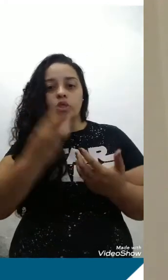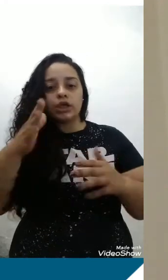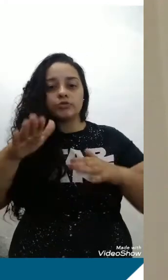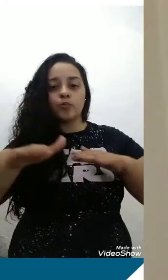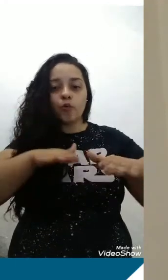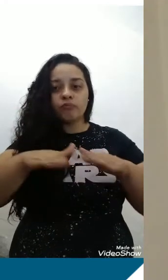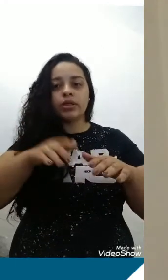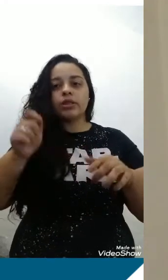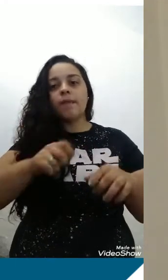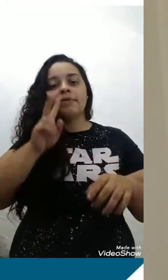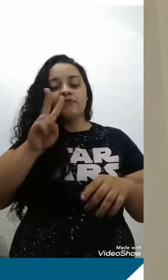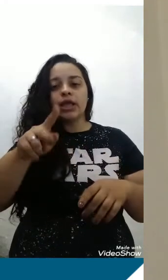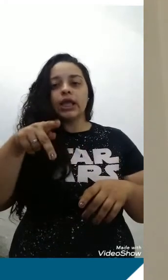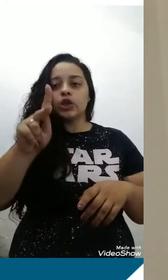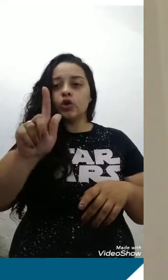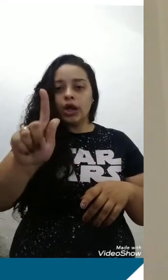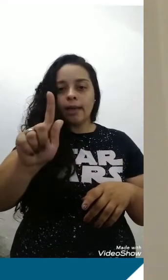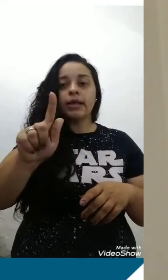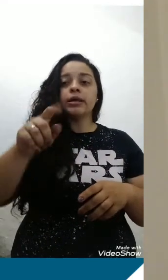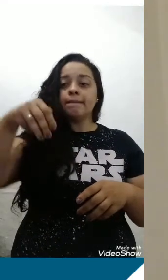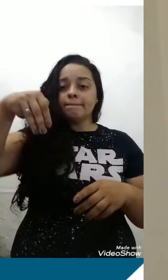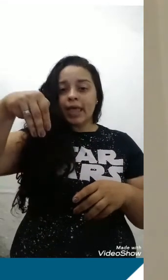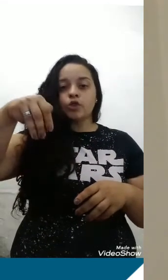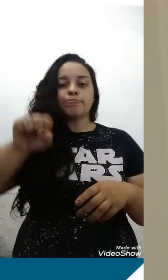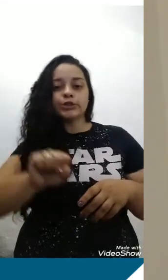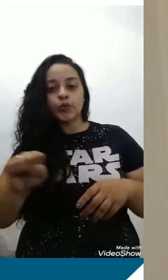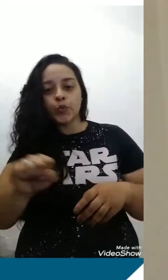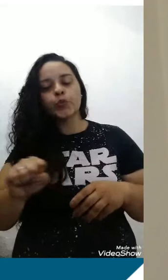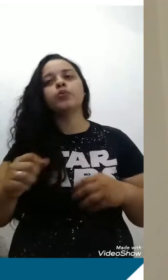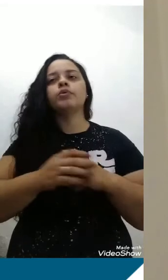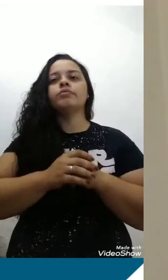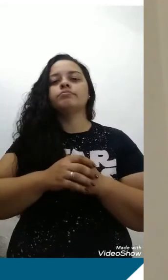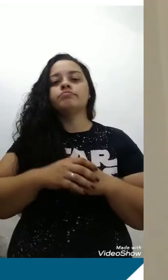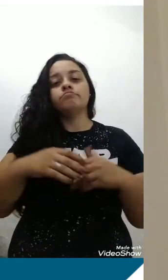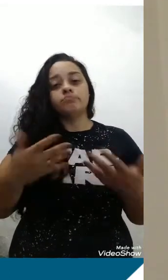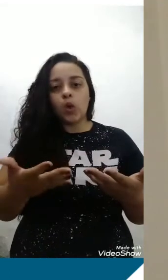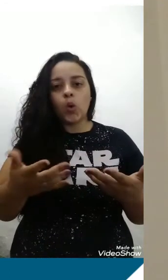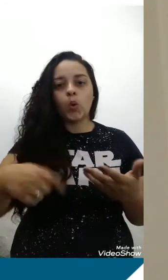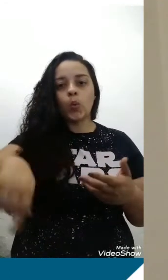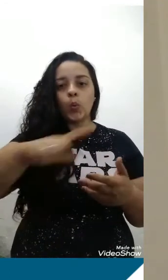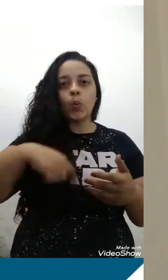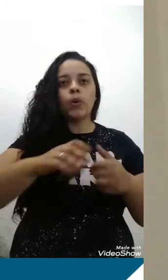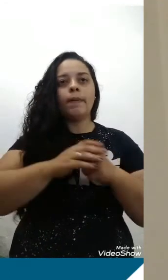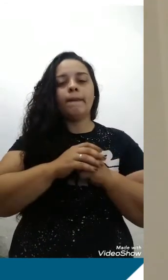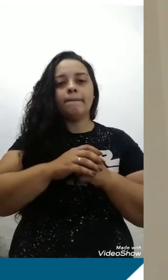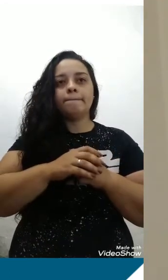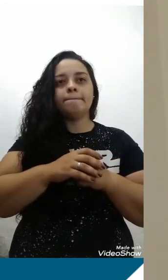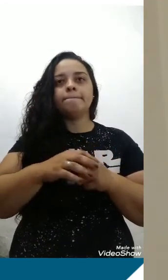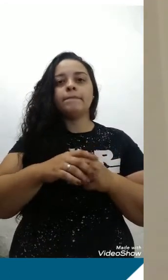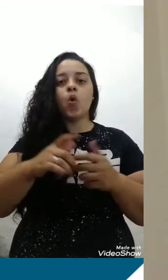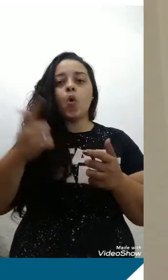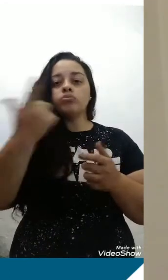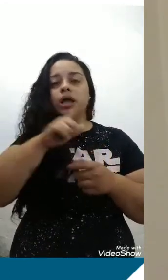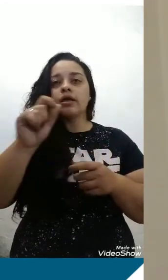a quantidade de movimento aparece como quilograma metro por segundo. Assim, a